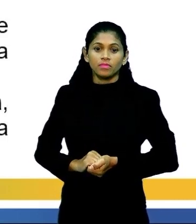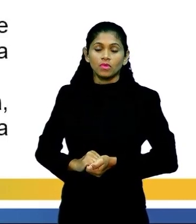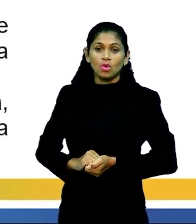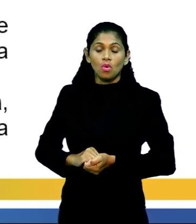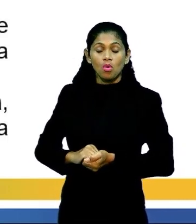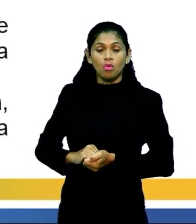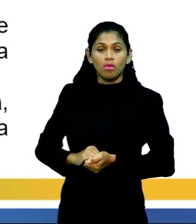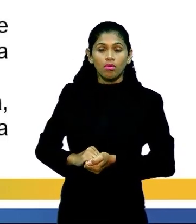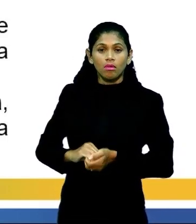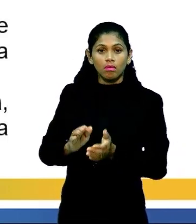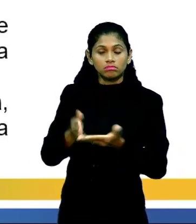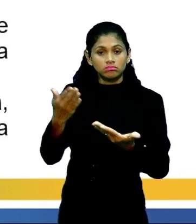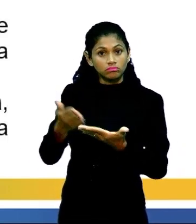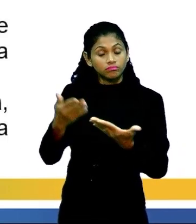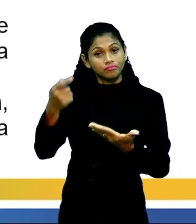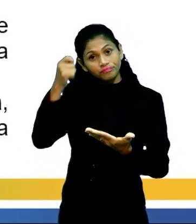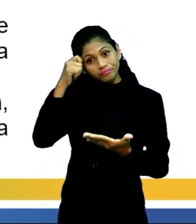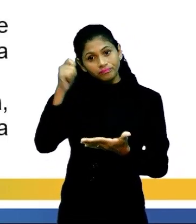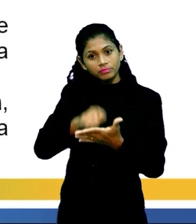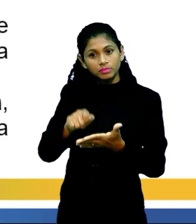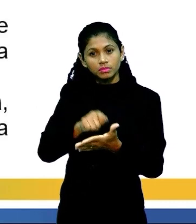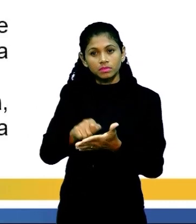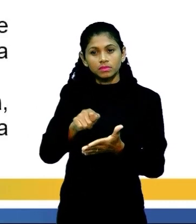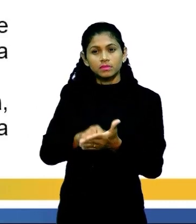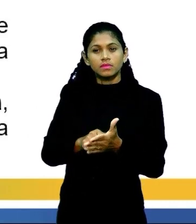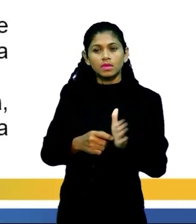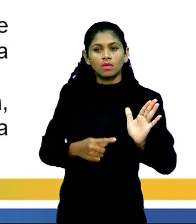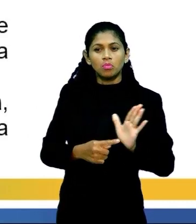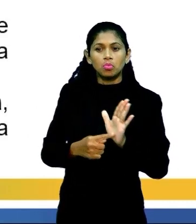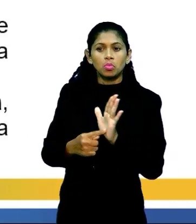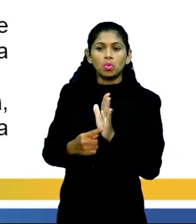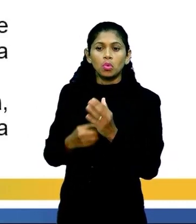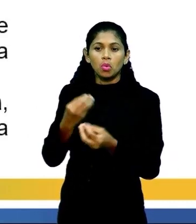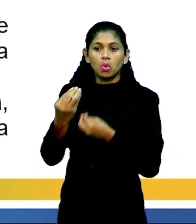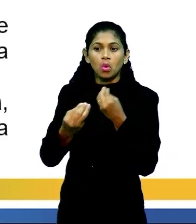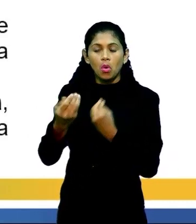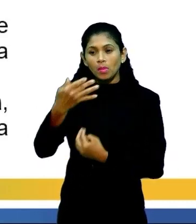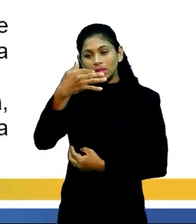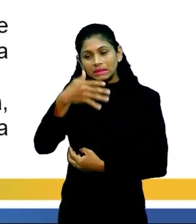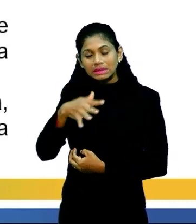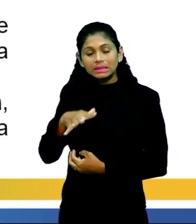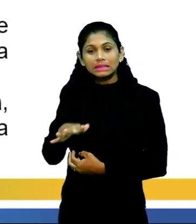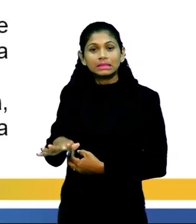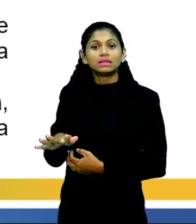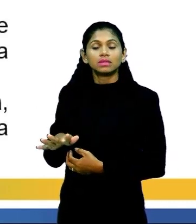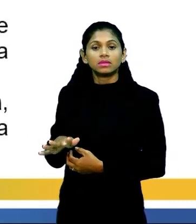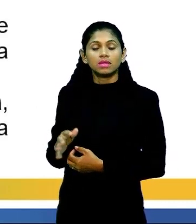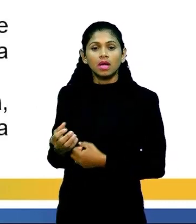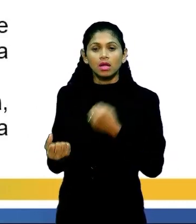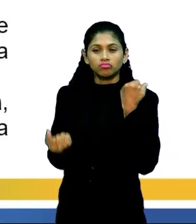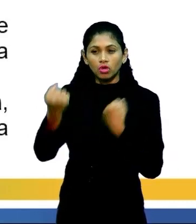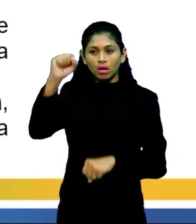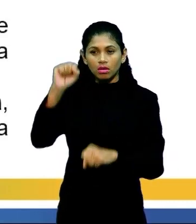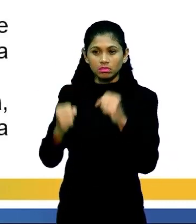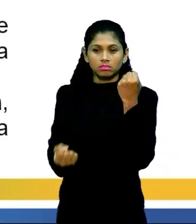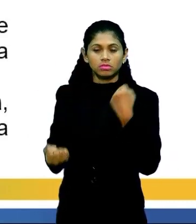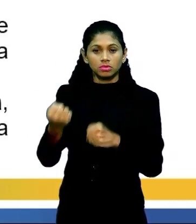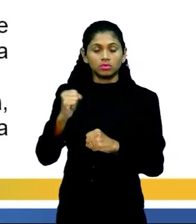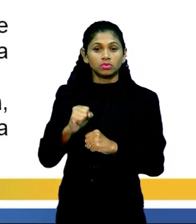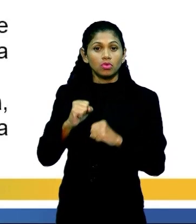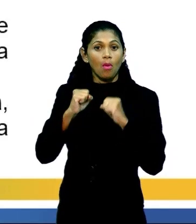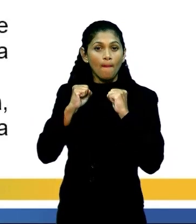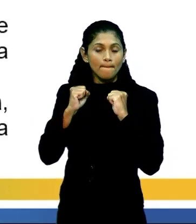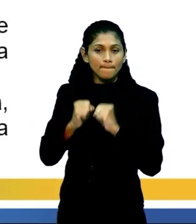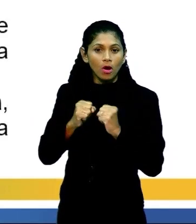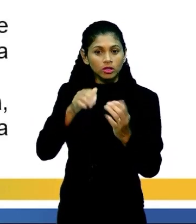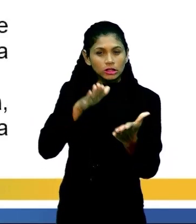quais a indústria pode incentivar crianças a se tornar consumistas. Letra B. Não há resposta para a pergunta